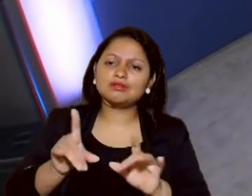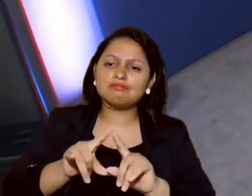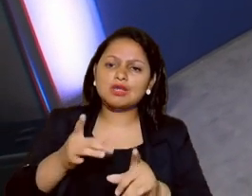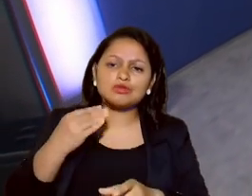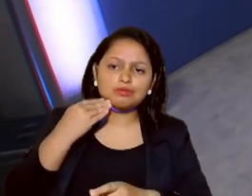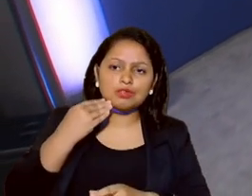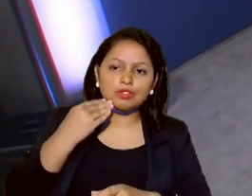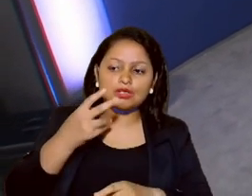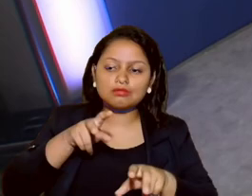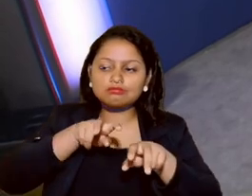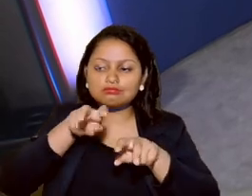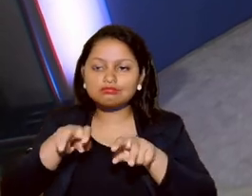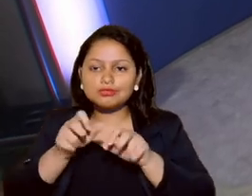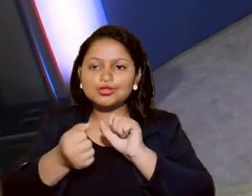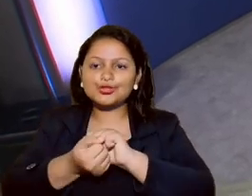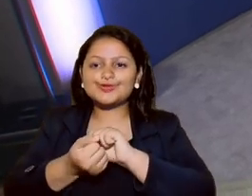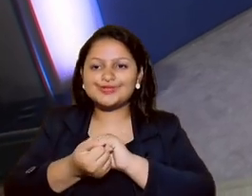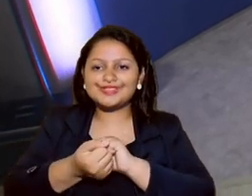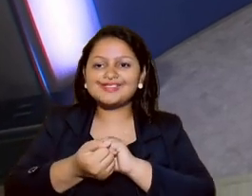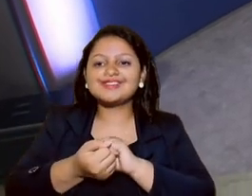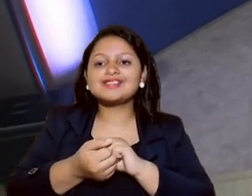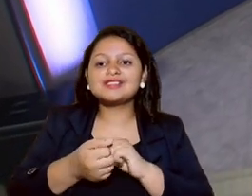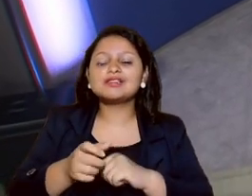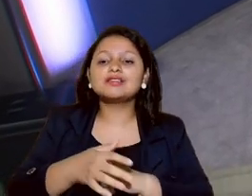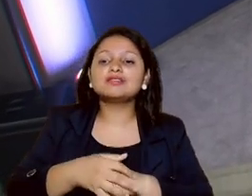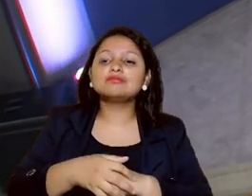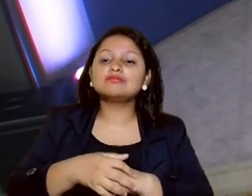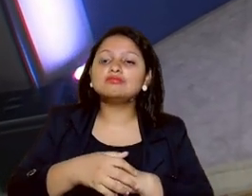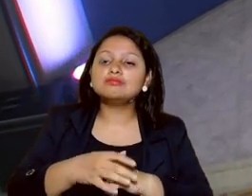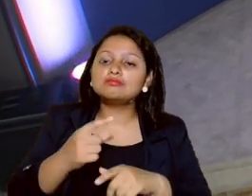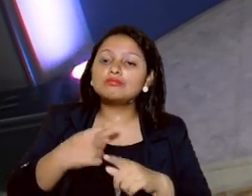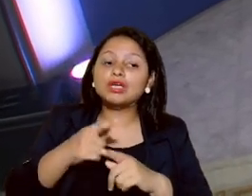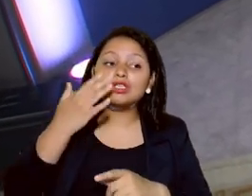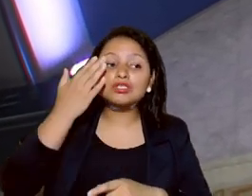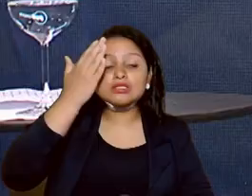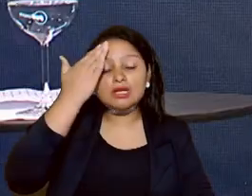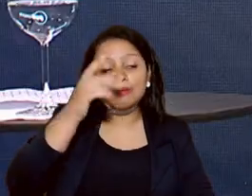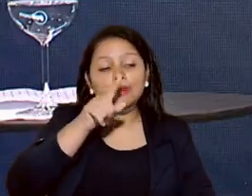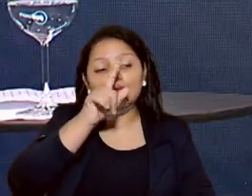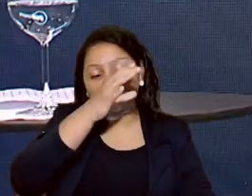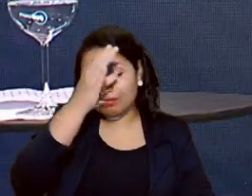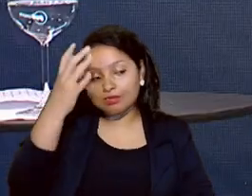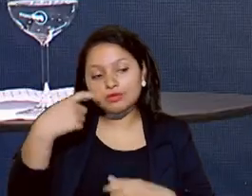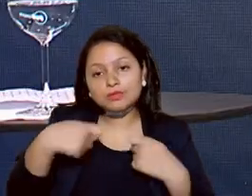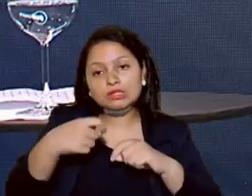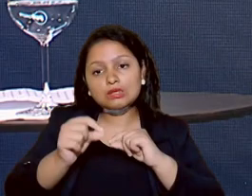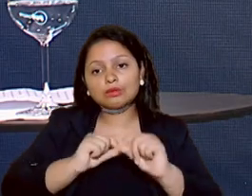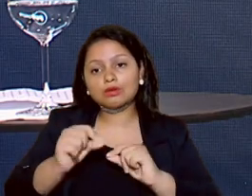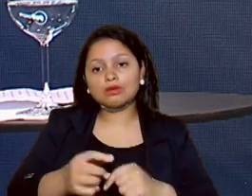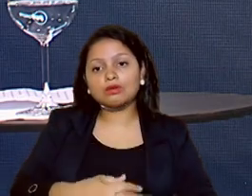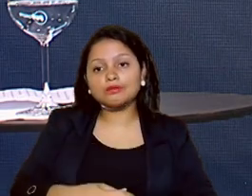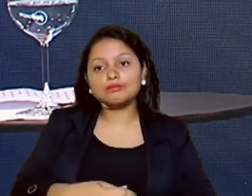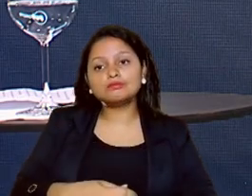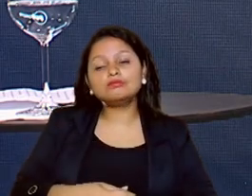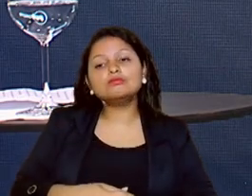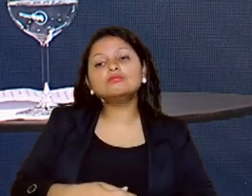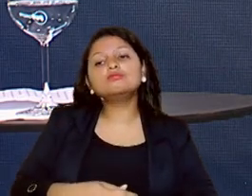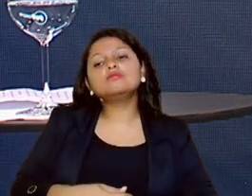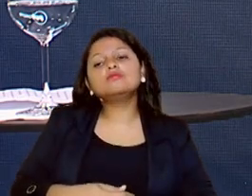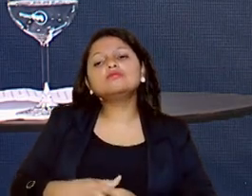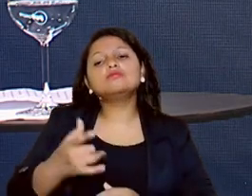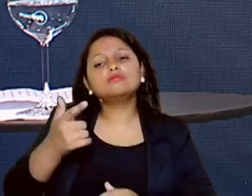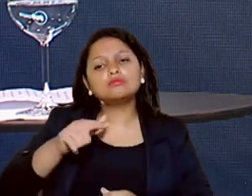aqui do meu lado tá certo mas a gente é chamado de banco livre porque a gente entende a vida dele Então eu acho que eh eh novamente como eu falei